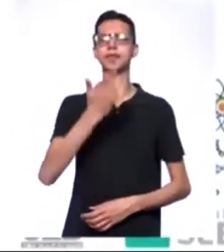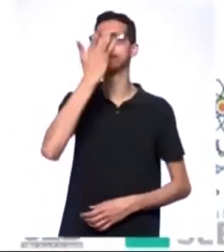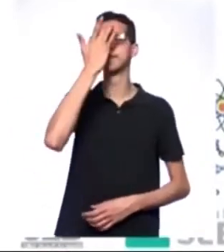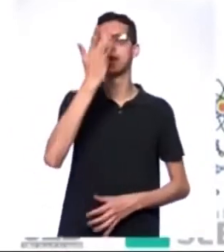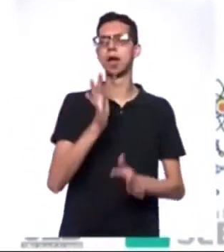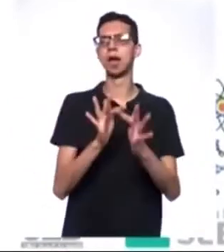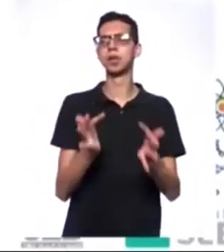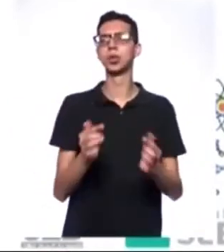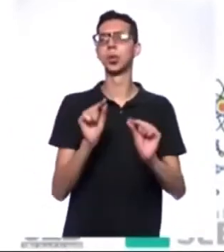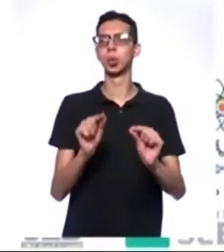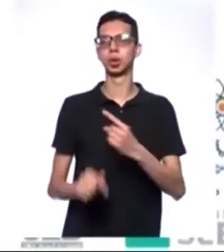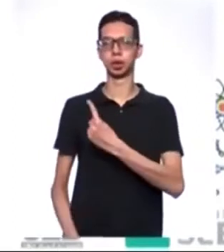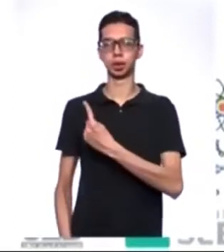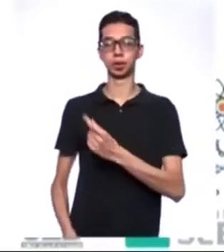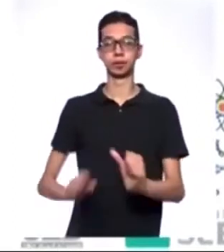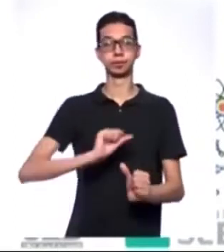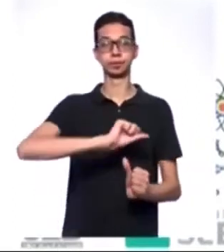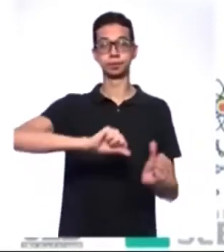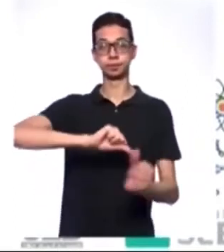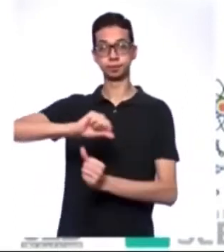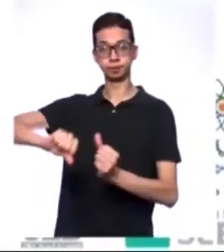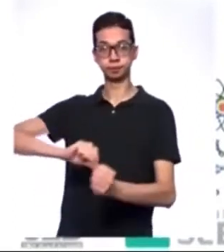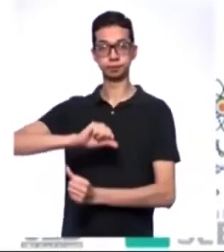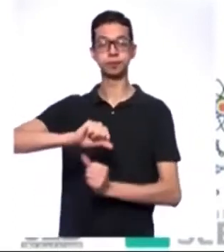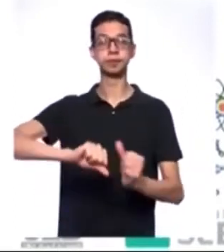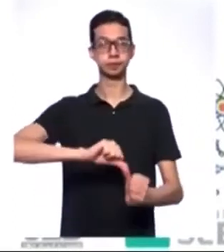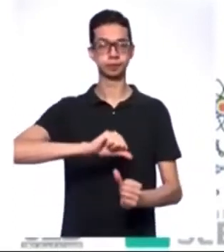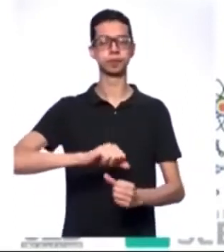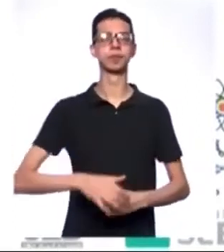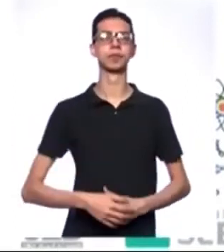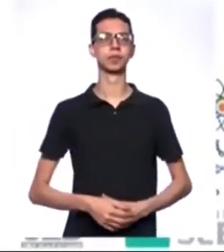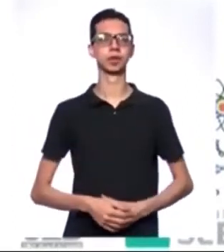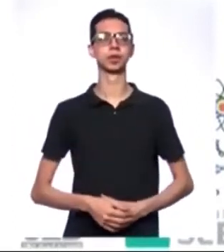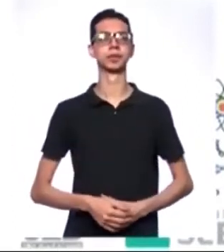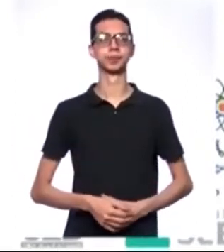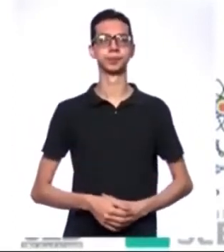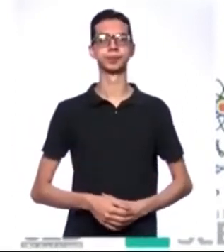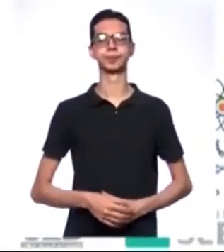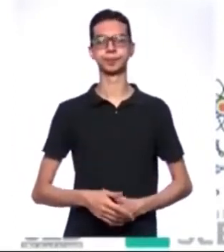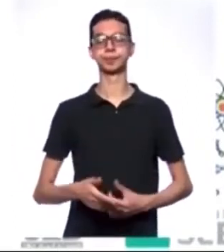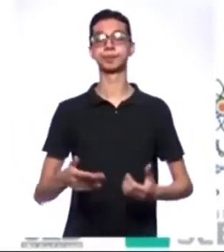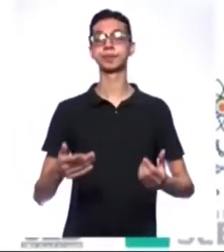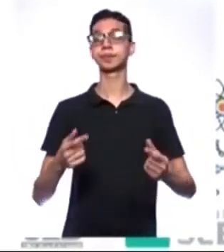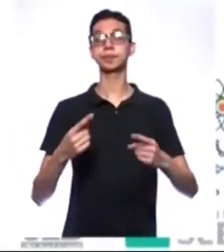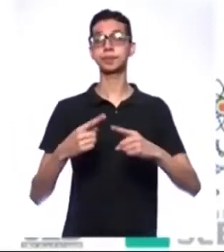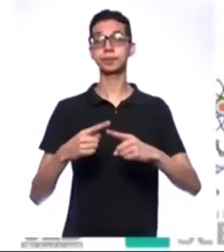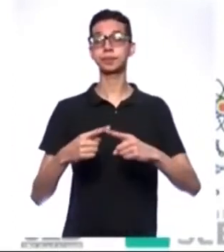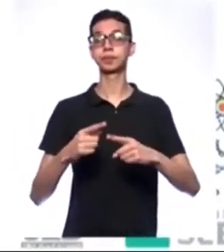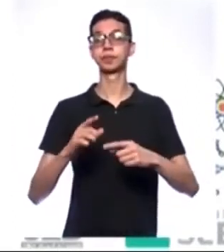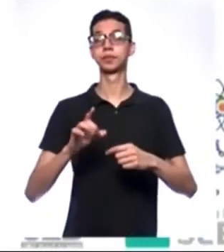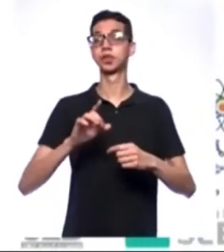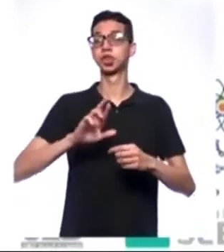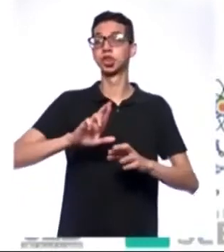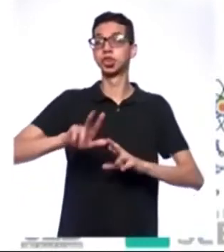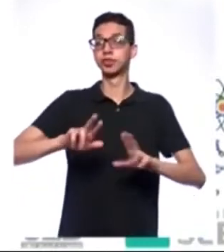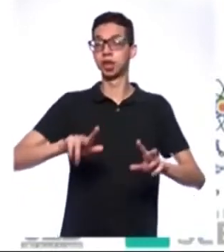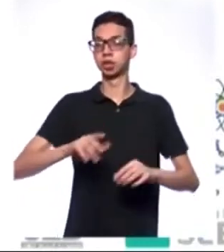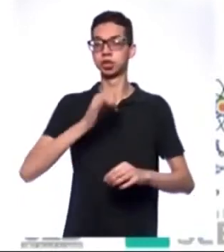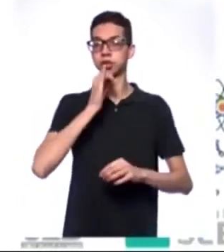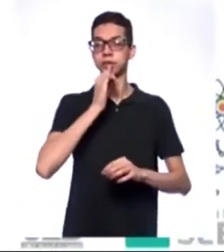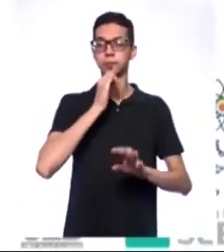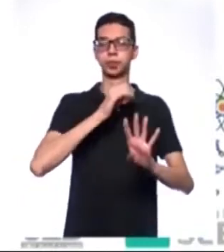simples é equivalente a trocar de posição onde os elements são agrupamentos que se diferenciarão somente pela ordem